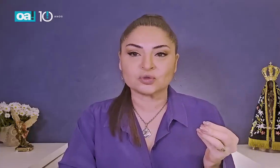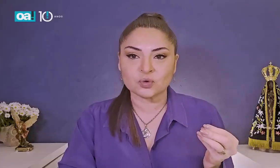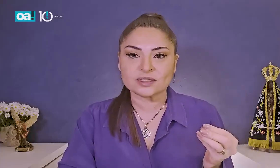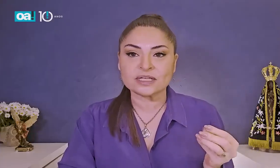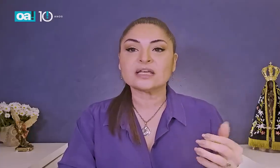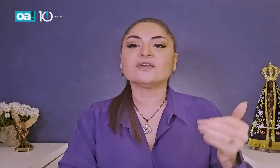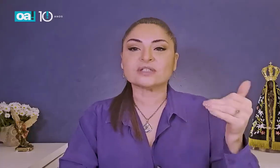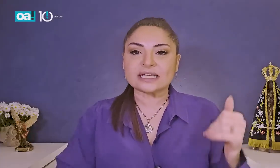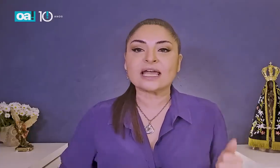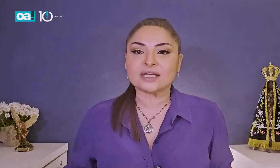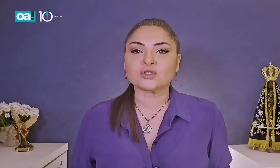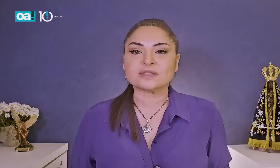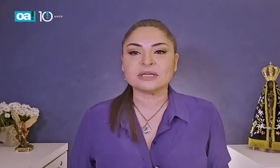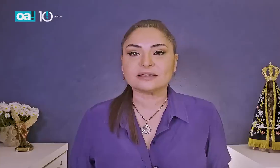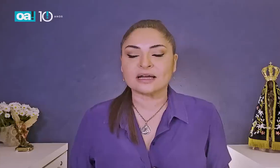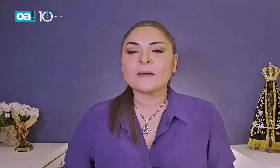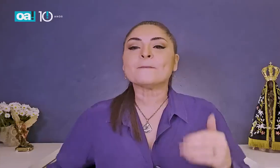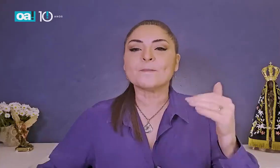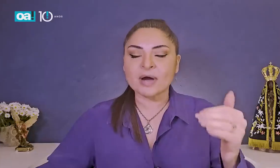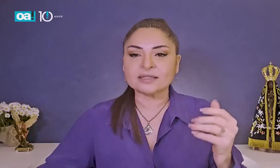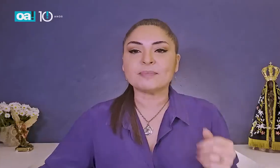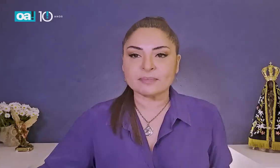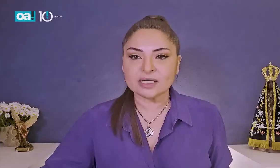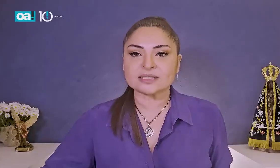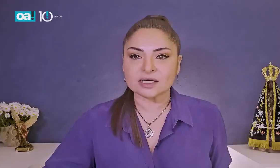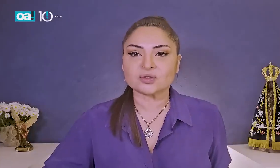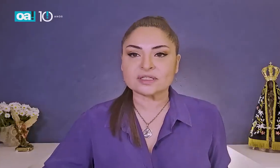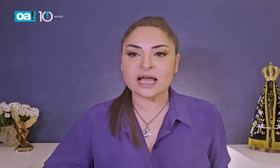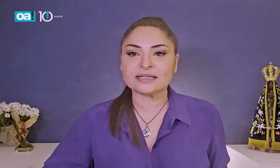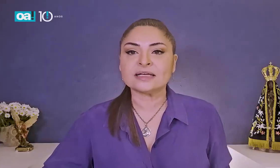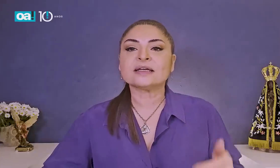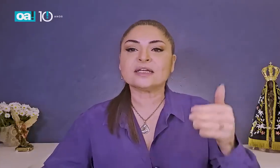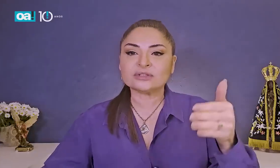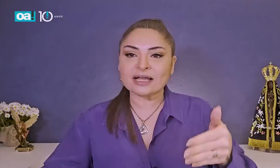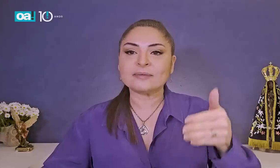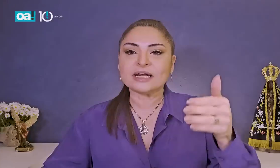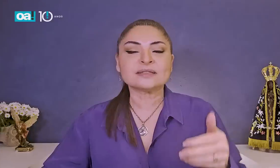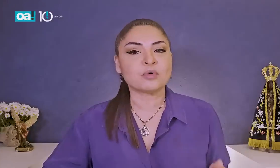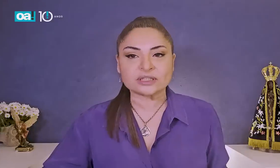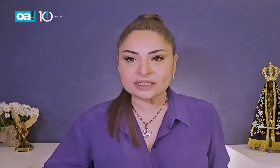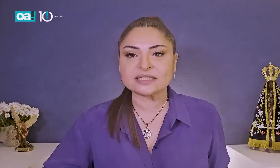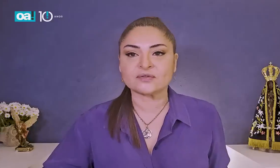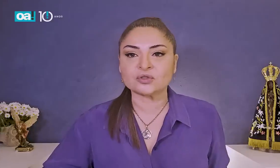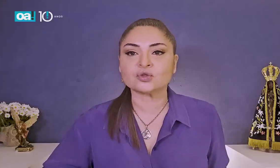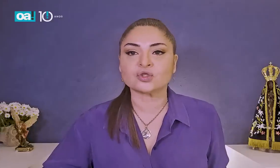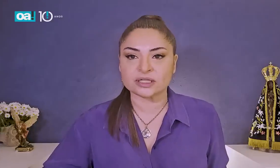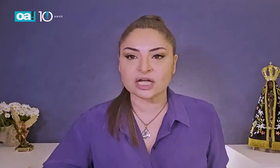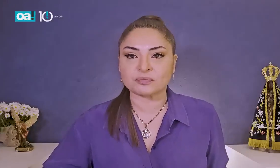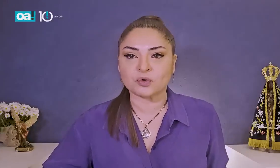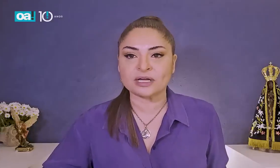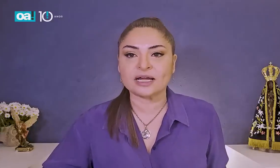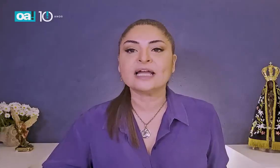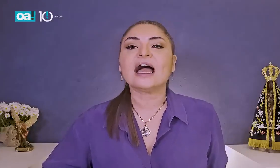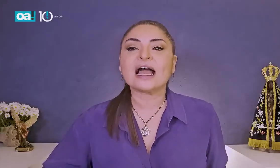as pessoas e você quer que eu desminta, manda para mim nas redes sociais que eu trarei para esse importante serviço de